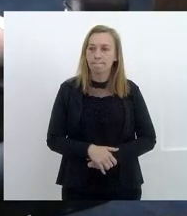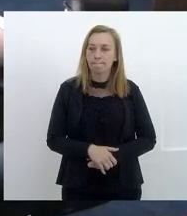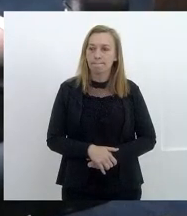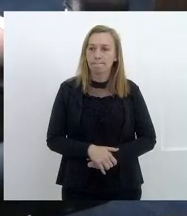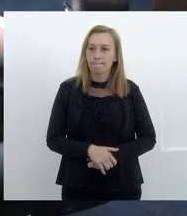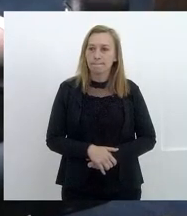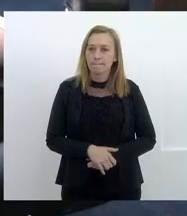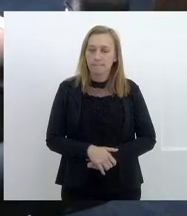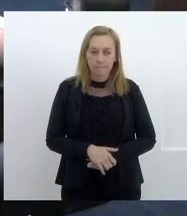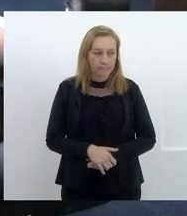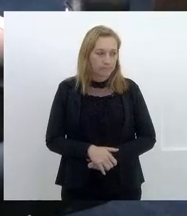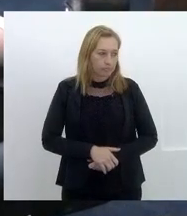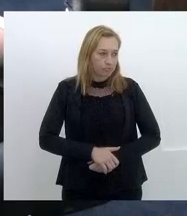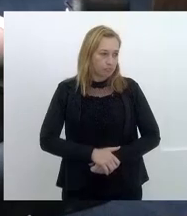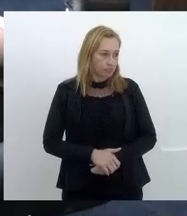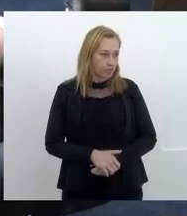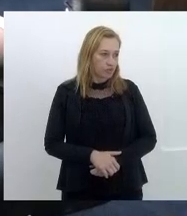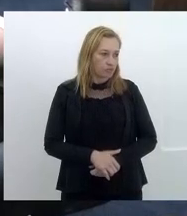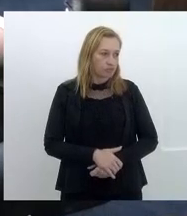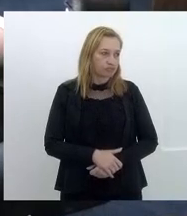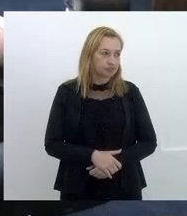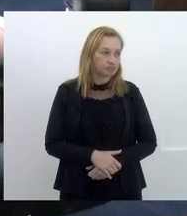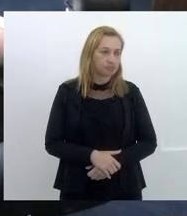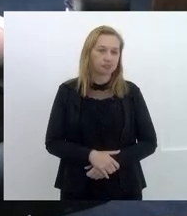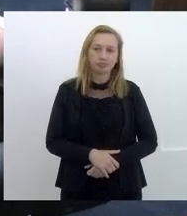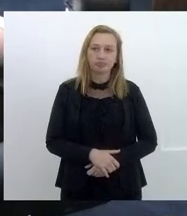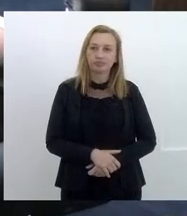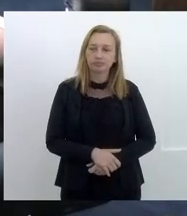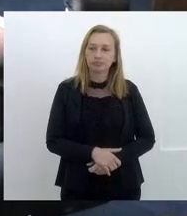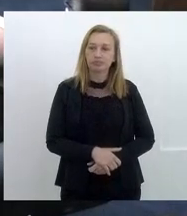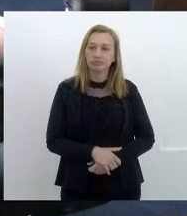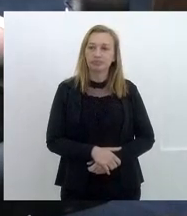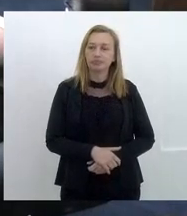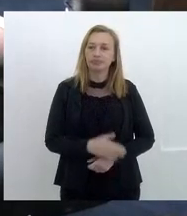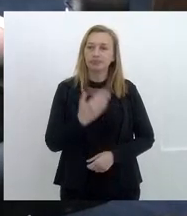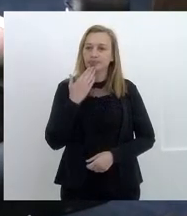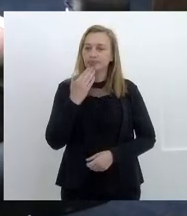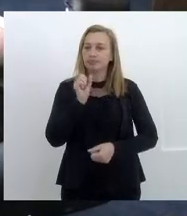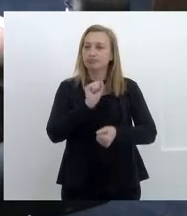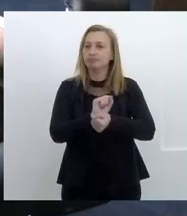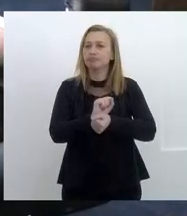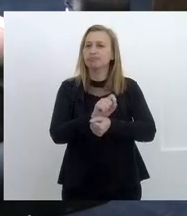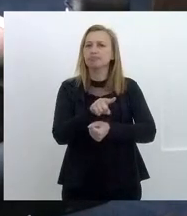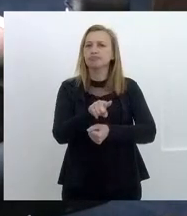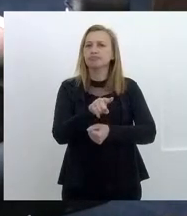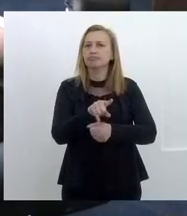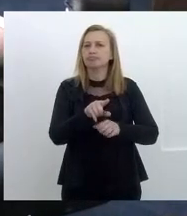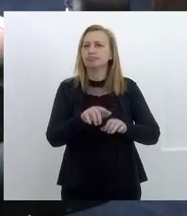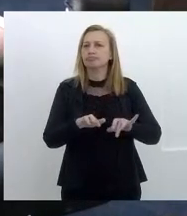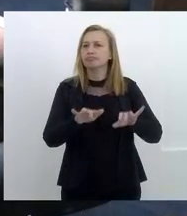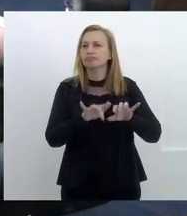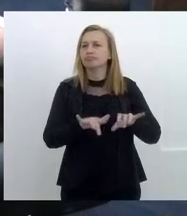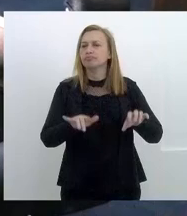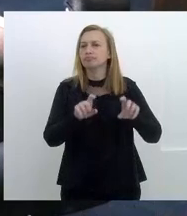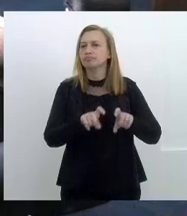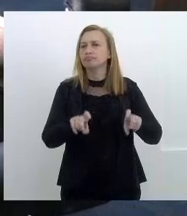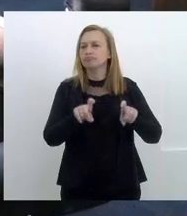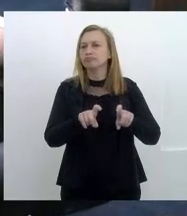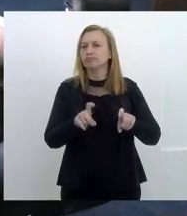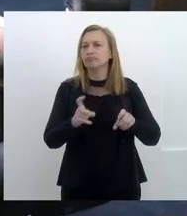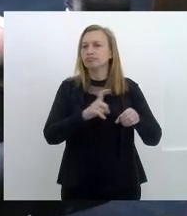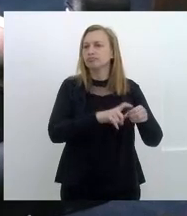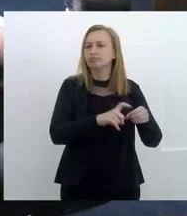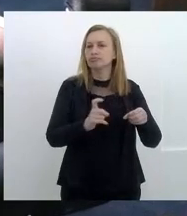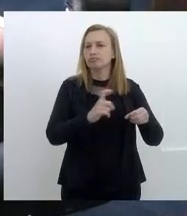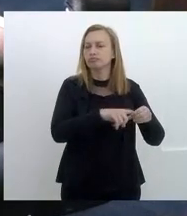um chá Melô do vou pedir para alguém que travou o outono